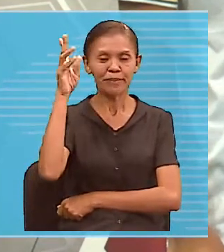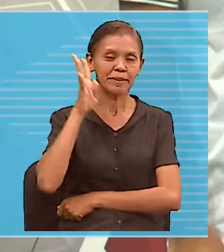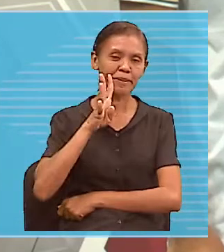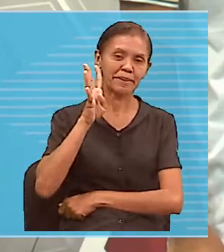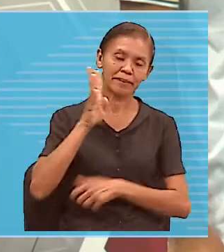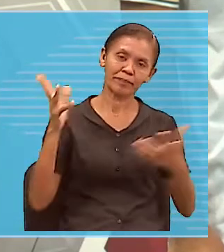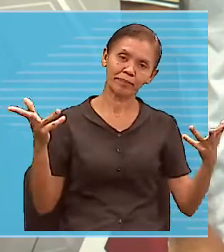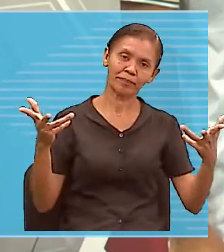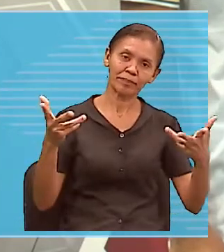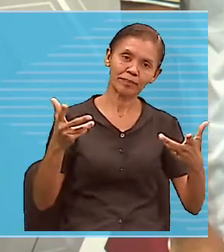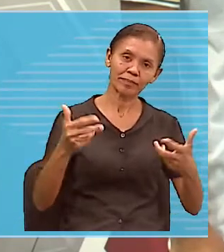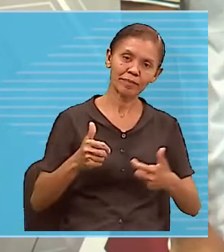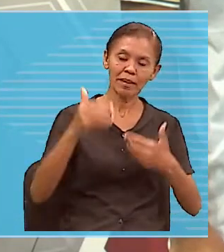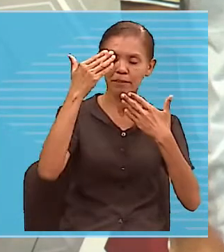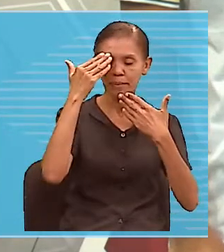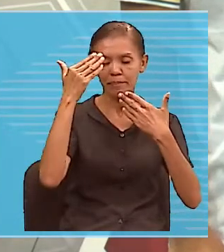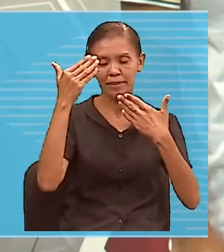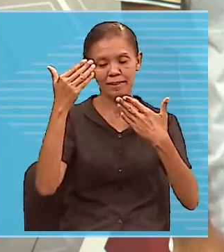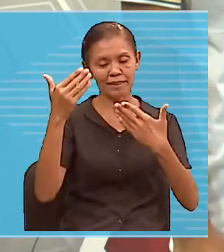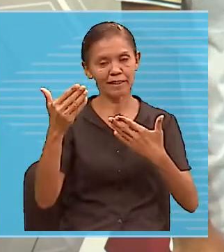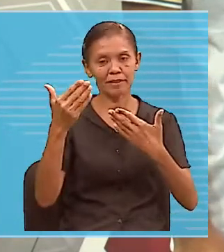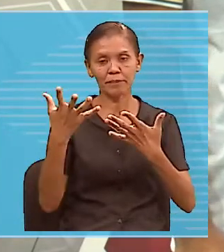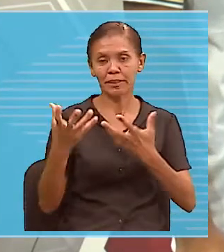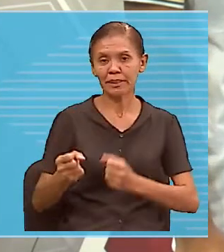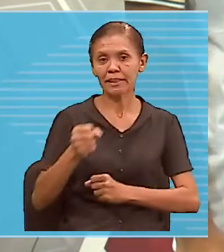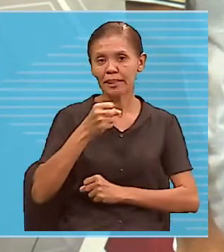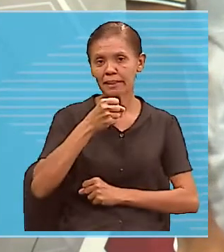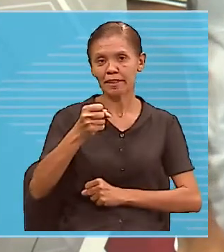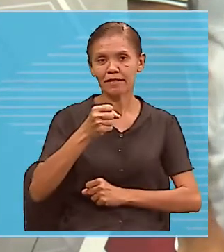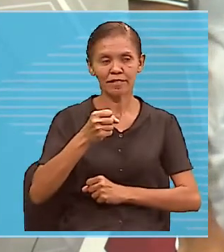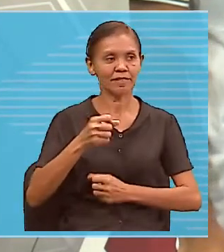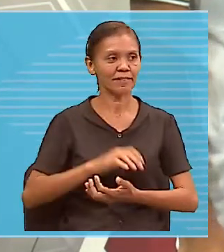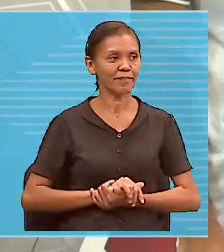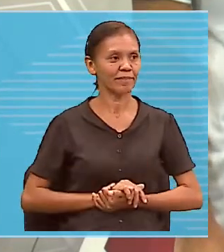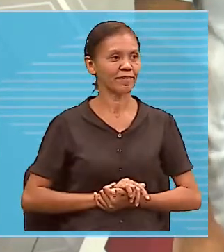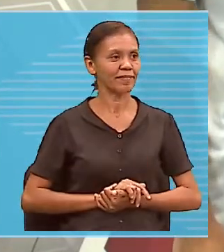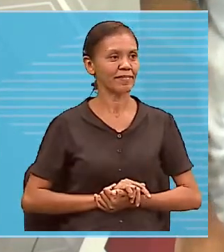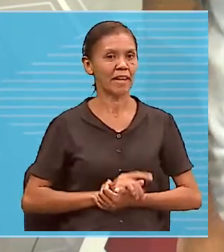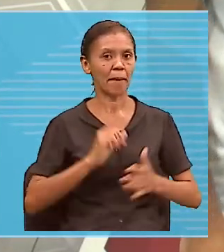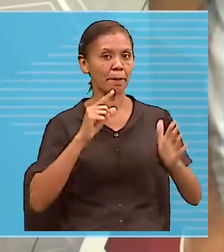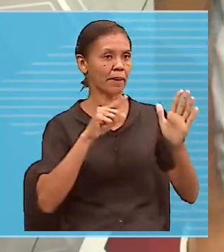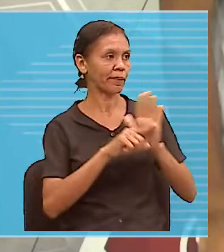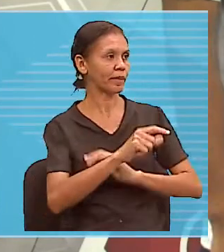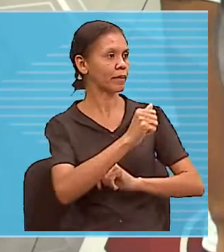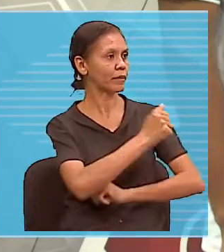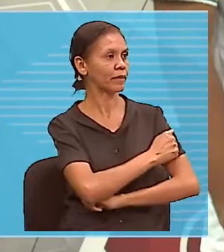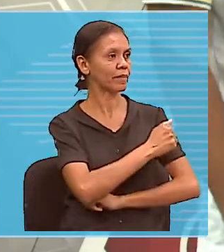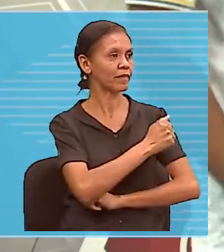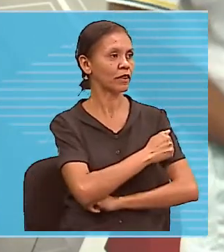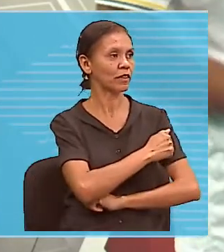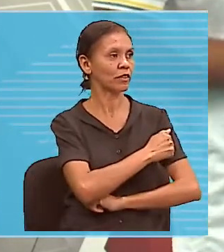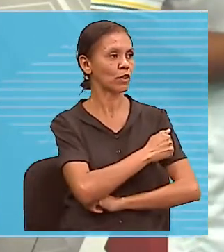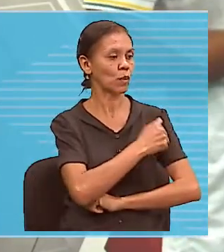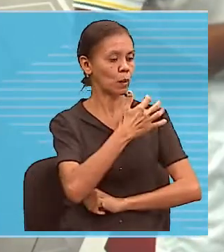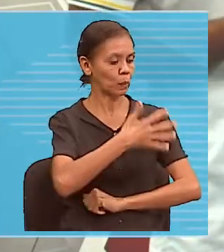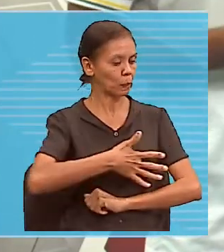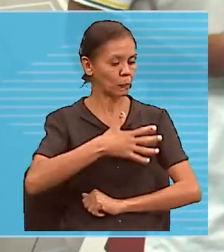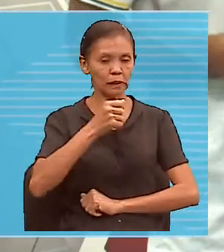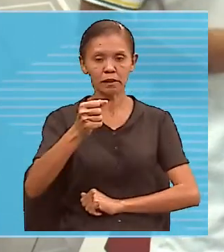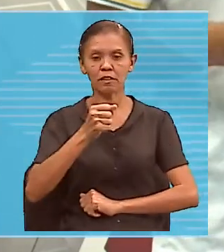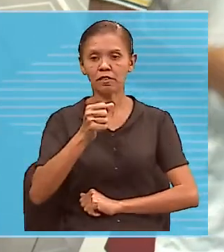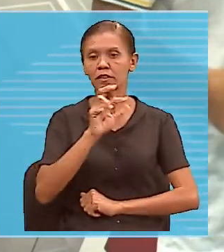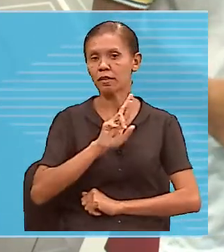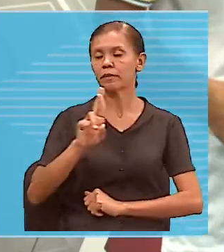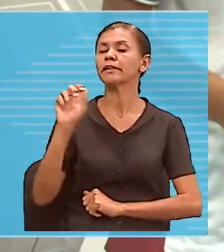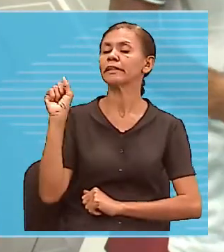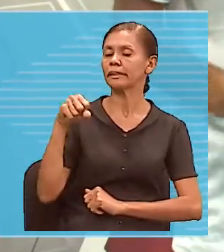bem e por ser esse jovem tão brilhante, tá bom? E aí, o que você achou da nossa entrevista? Achei bem interessante. Olha, eu faço